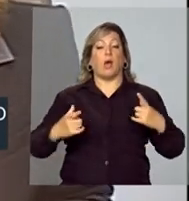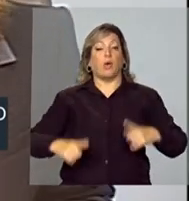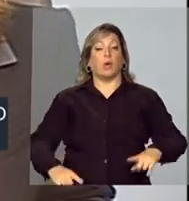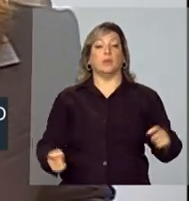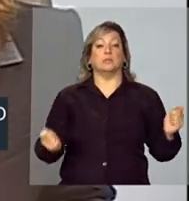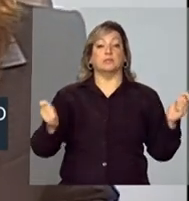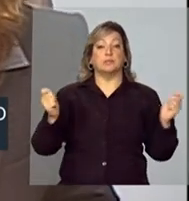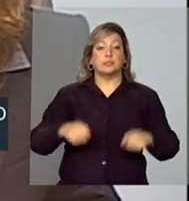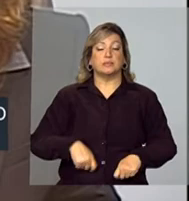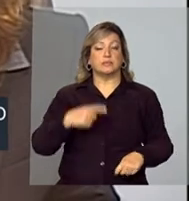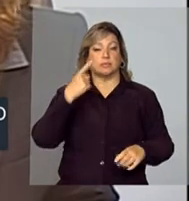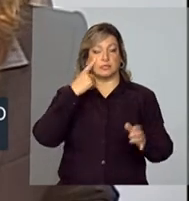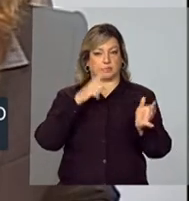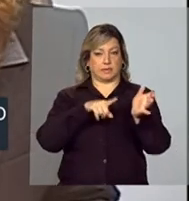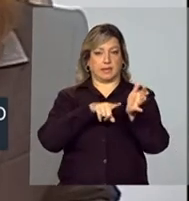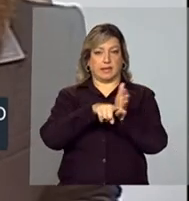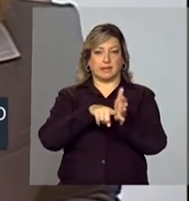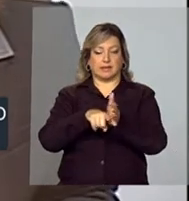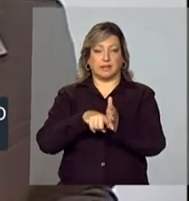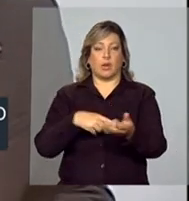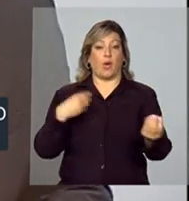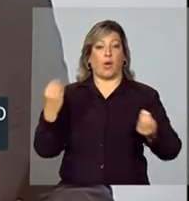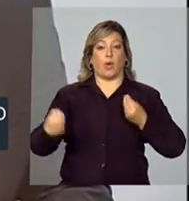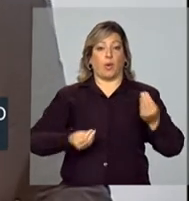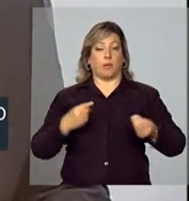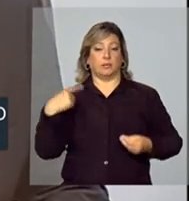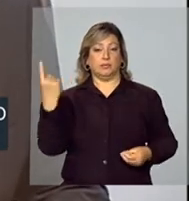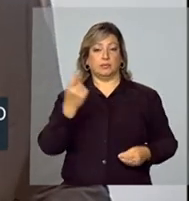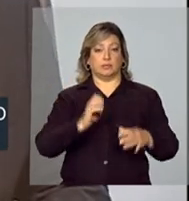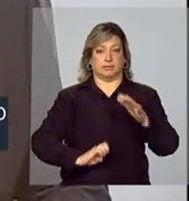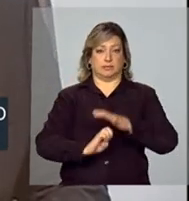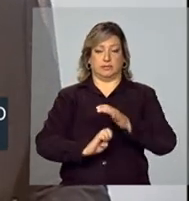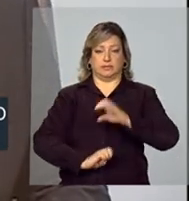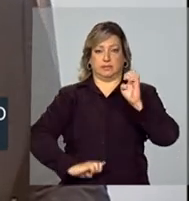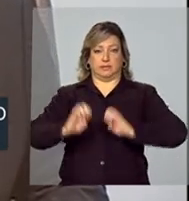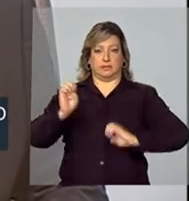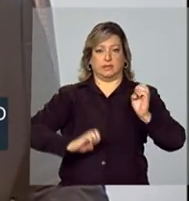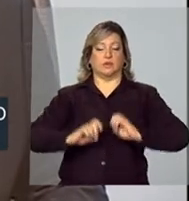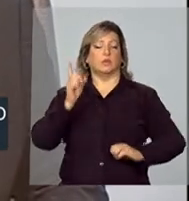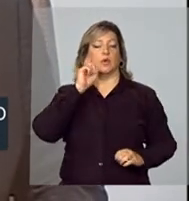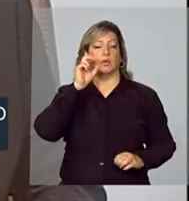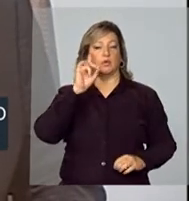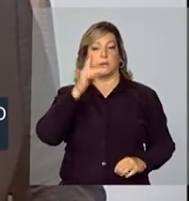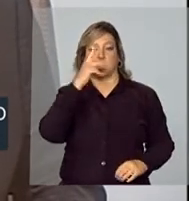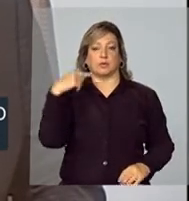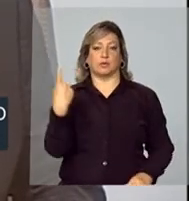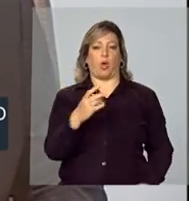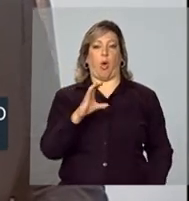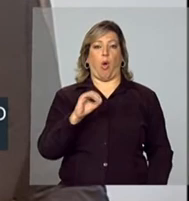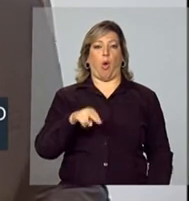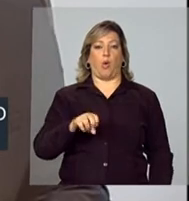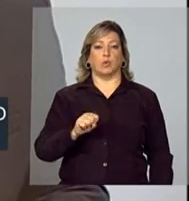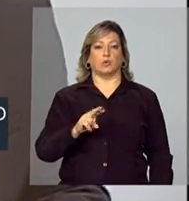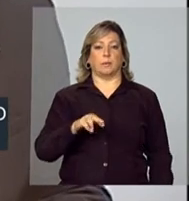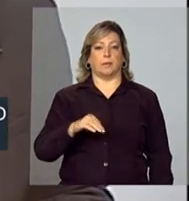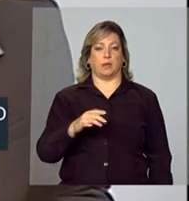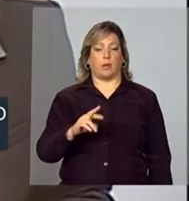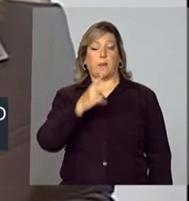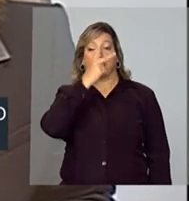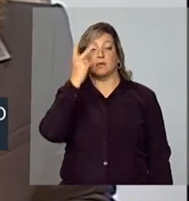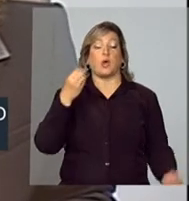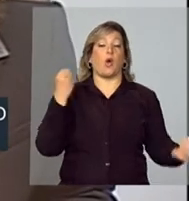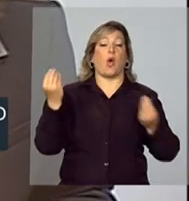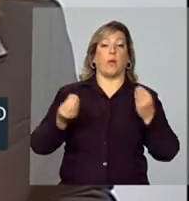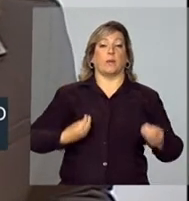possível analisar o comportamento das empresas no dia a dia do Consumidor Como as empresas se